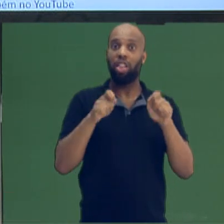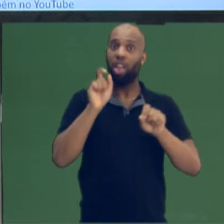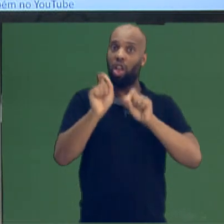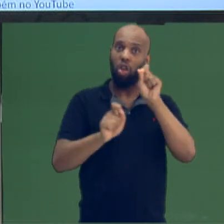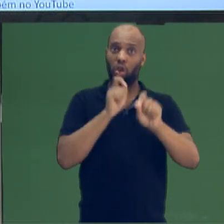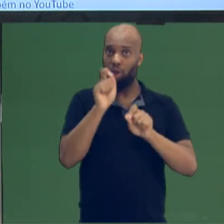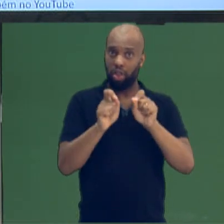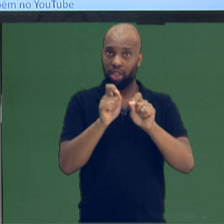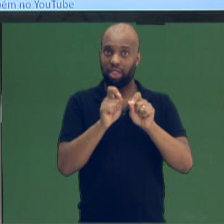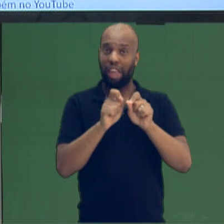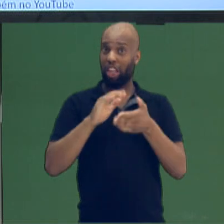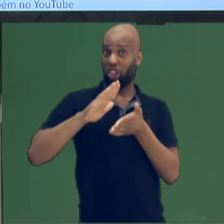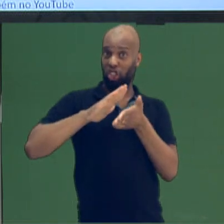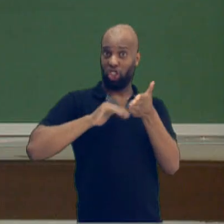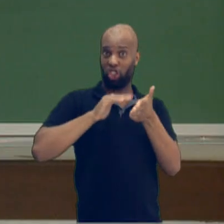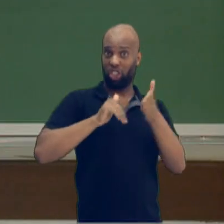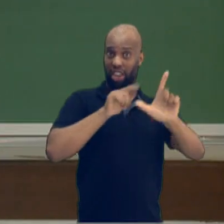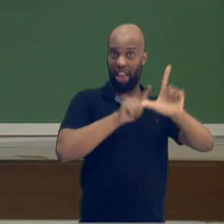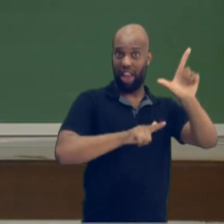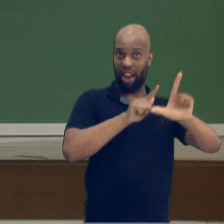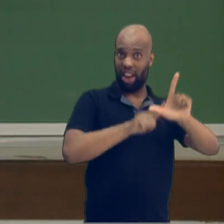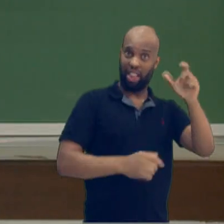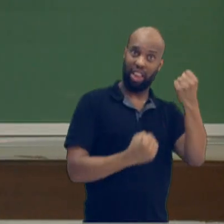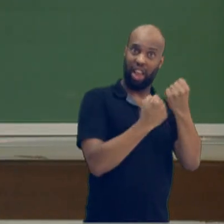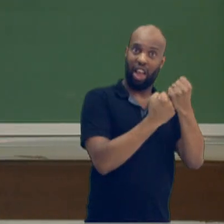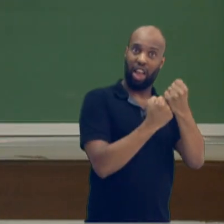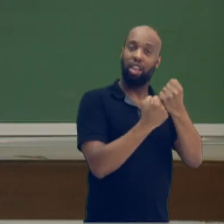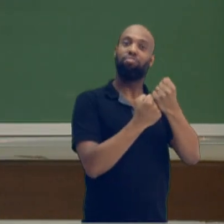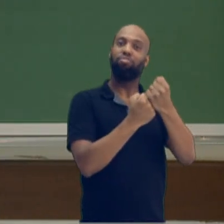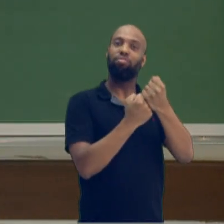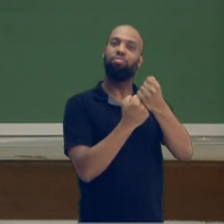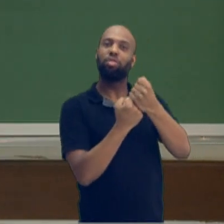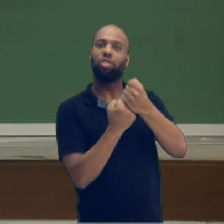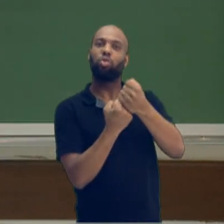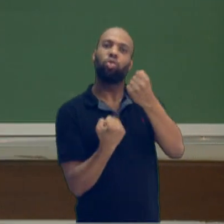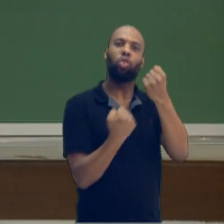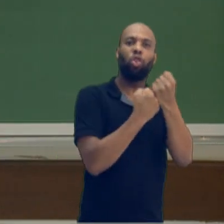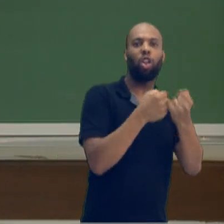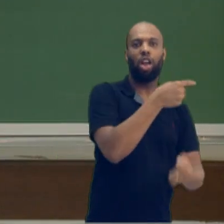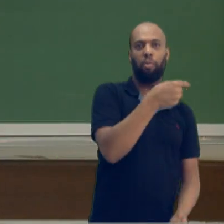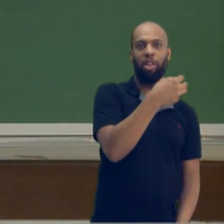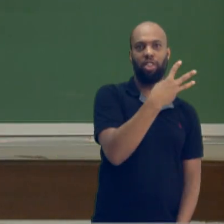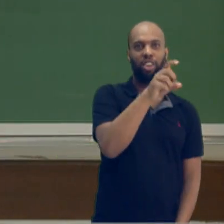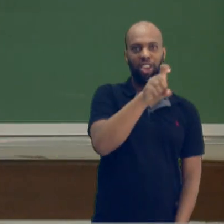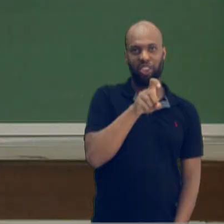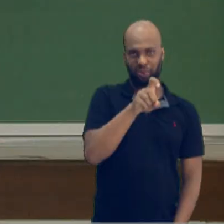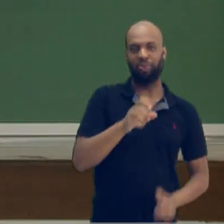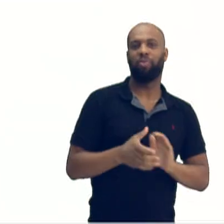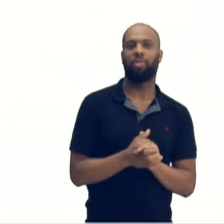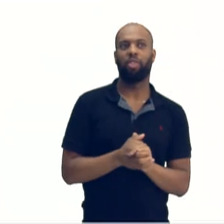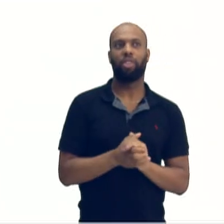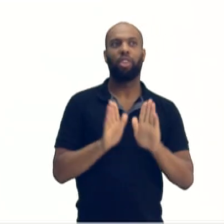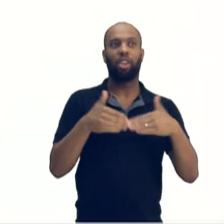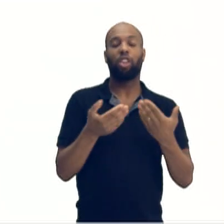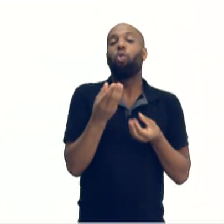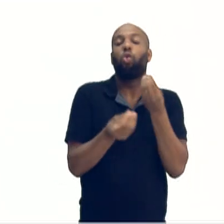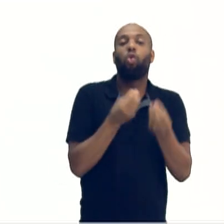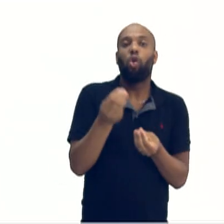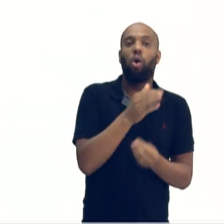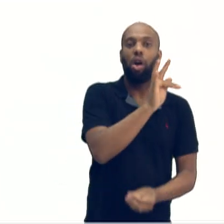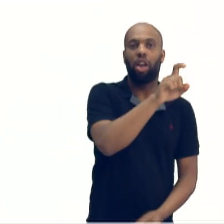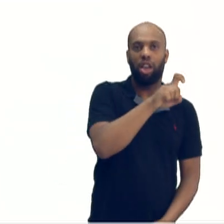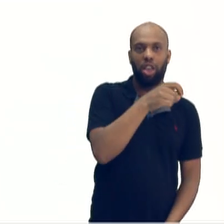lugar do coeficiente angular, o valor dele, que vai ser menos 3. Então, vamos lá. F de x vai ficar igual a